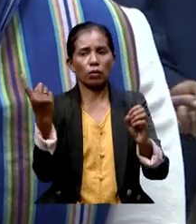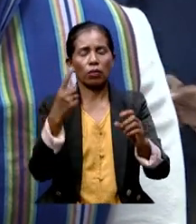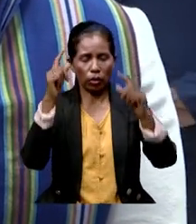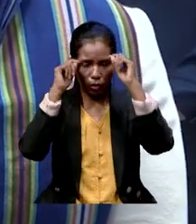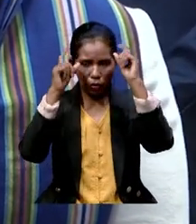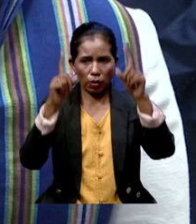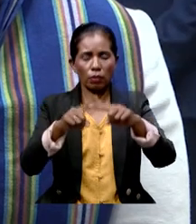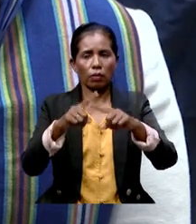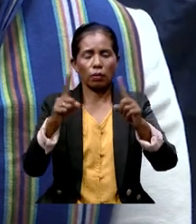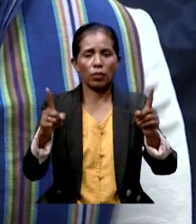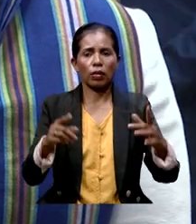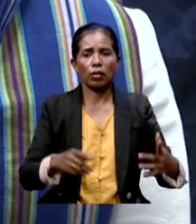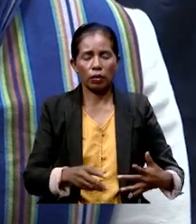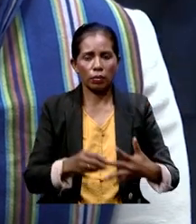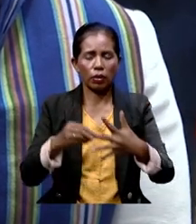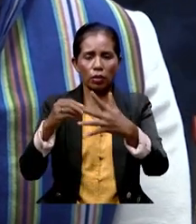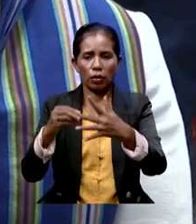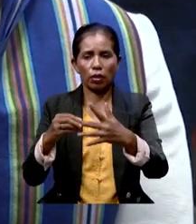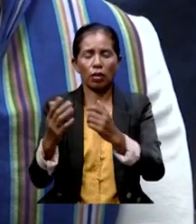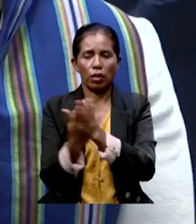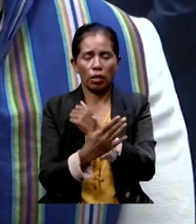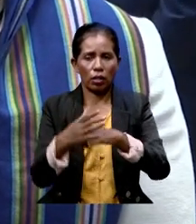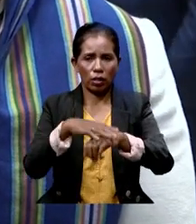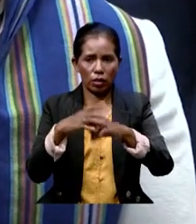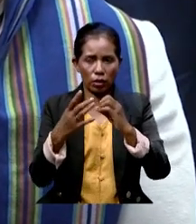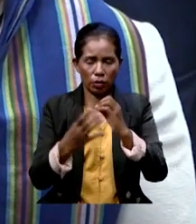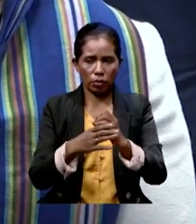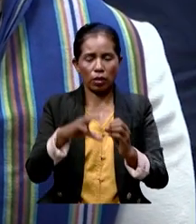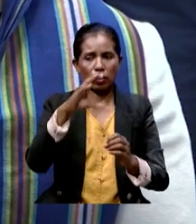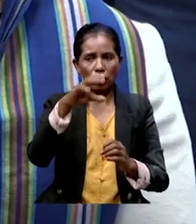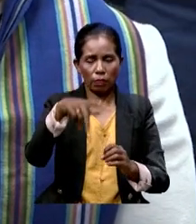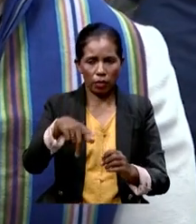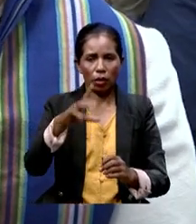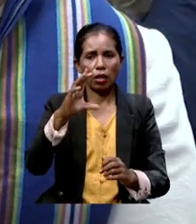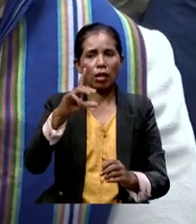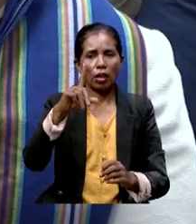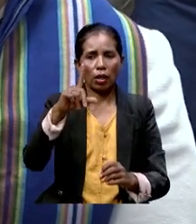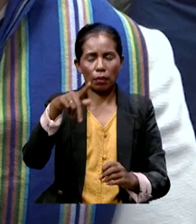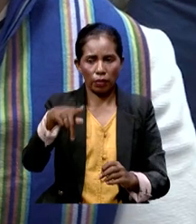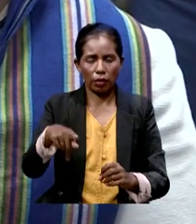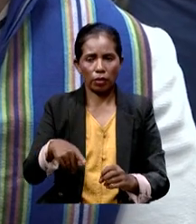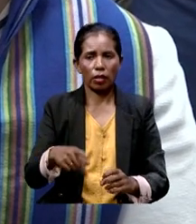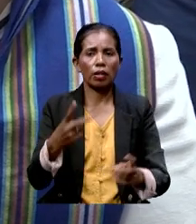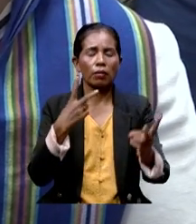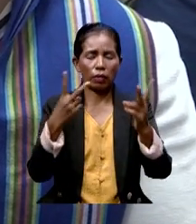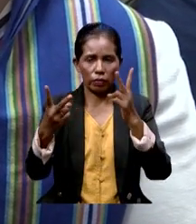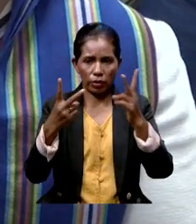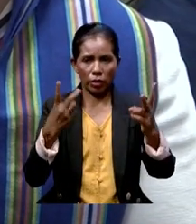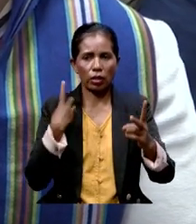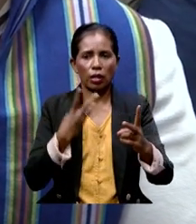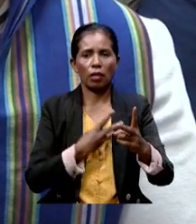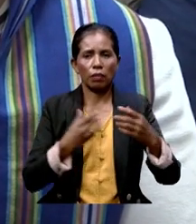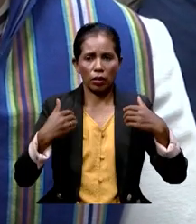mas be ho de liu ba rai a moto e recepel penelara. Então, senhor, hoje uma visita a minha na